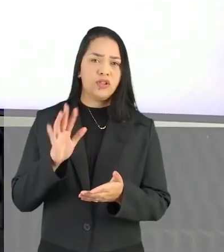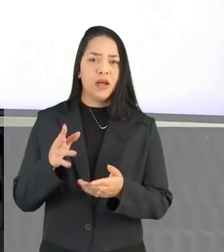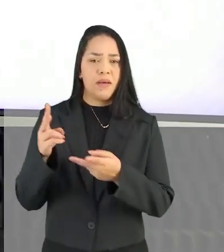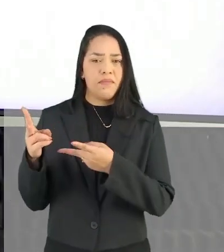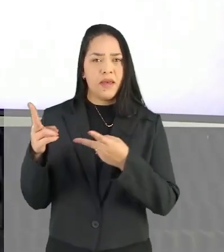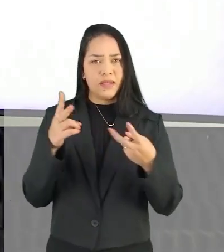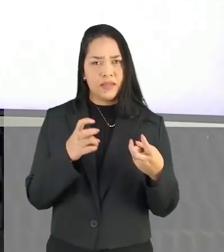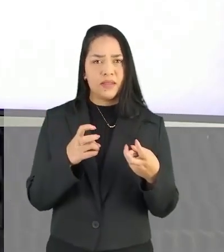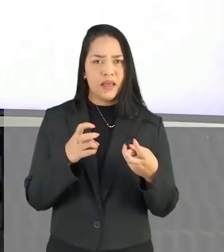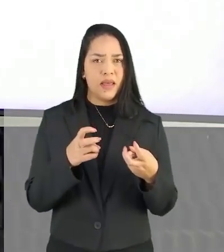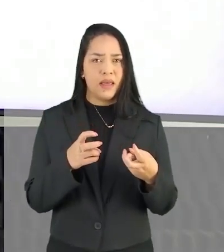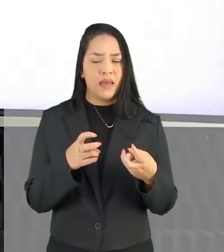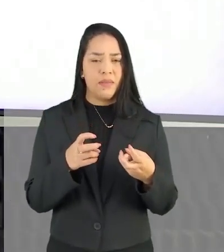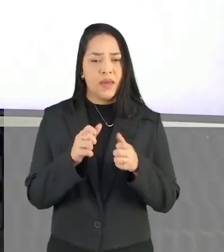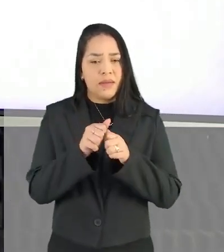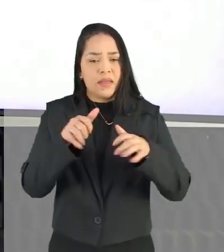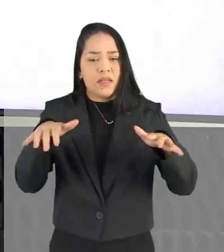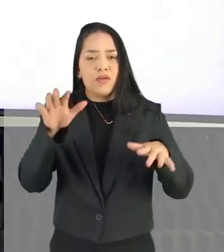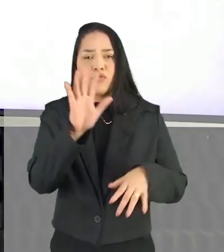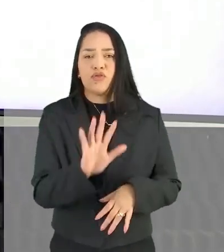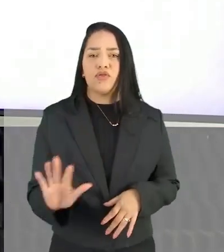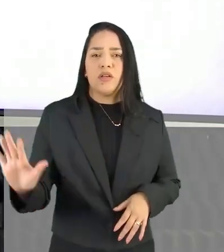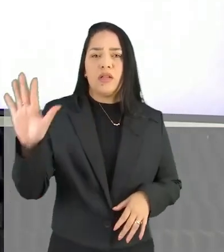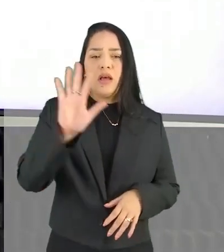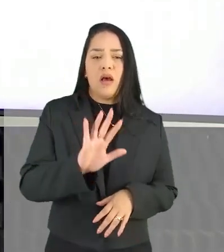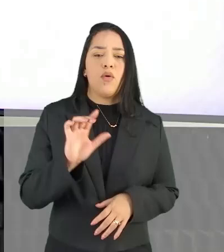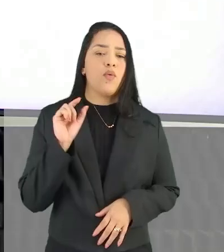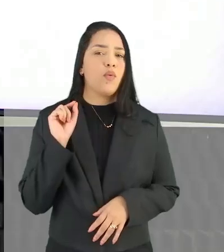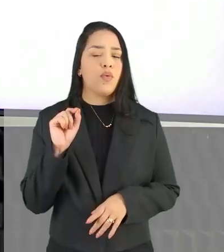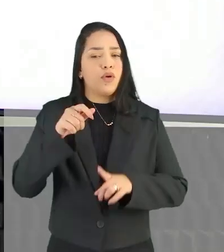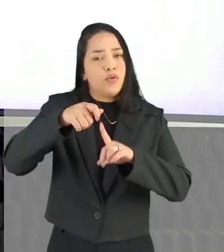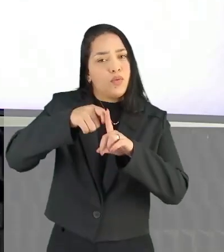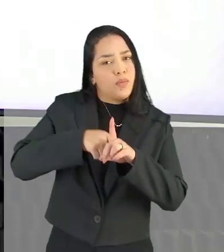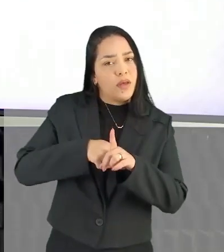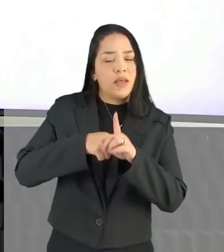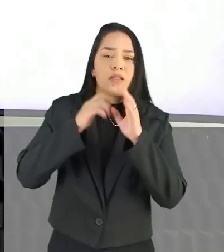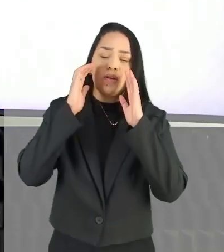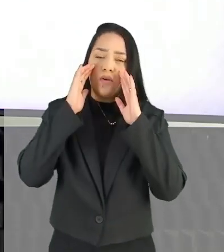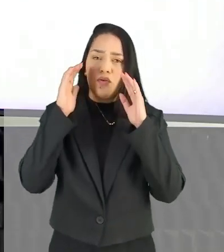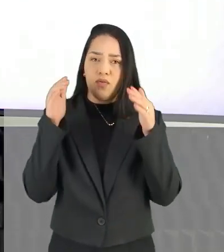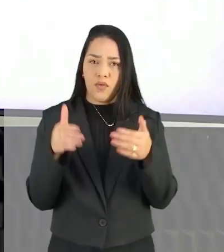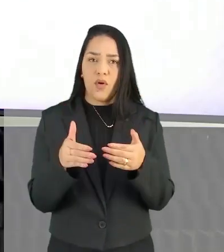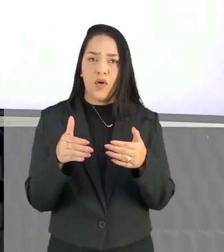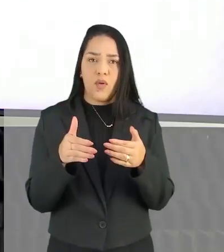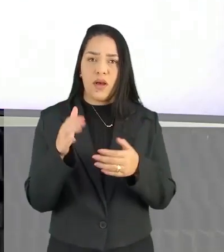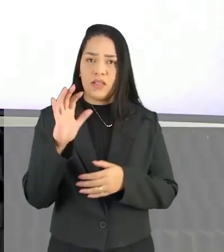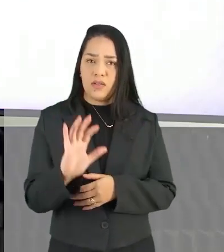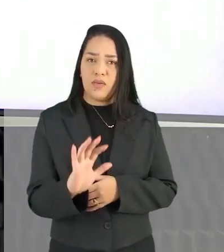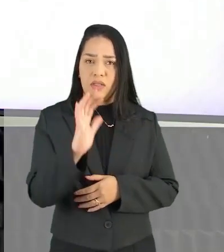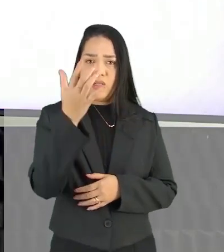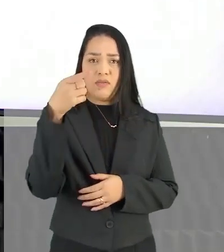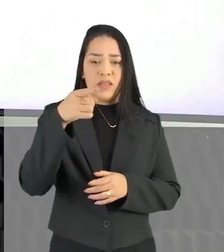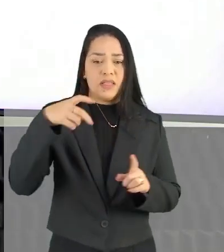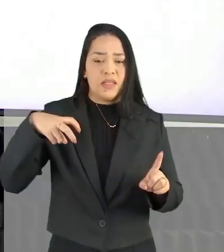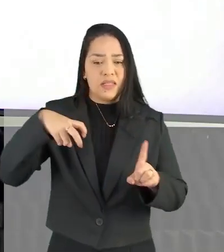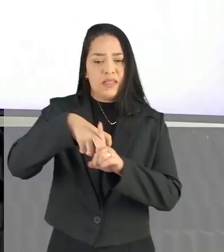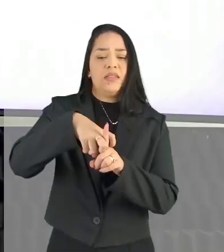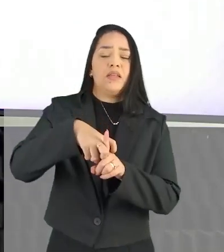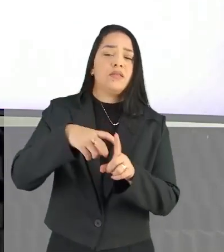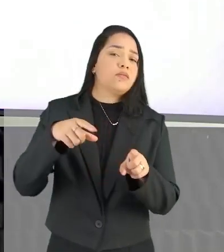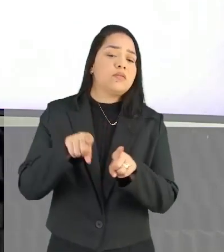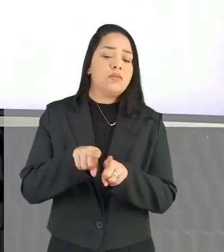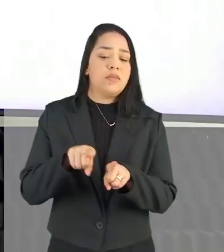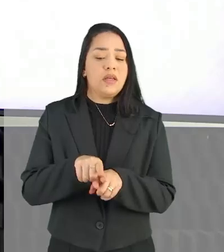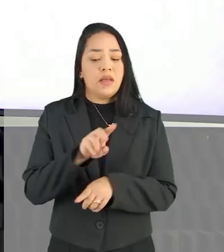essa explanação geral, a questão do mês dedicado a essa situação desses acidentes, e aí